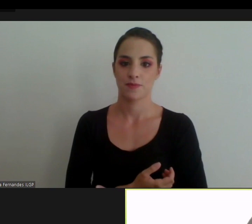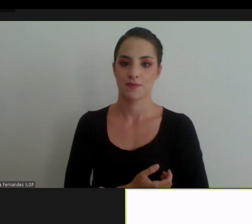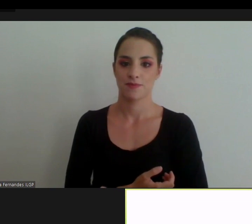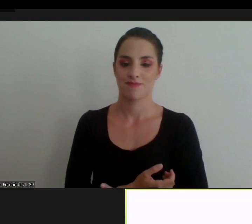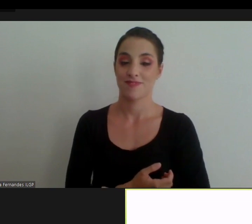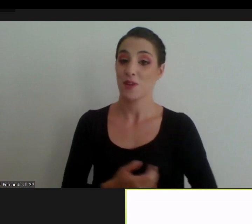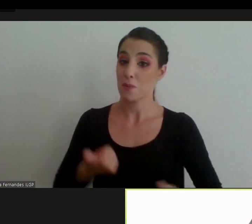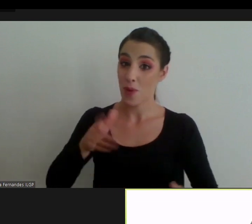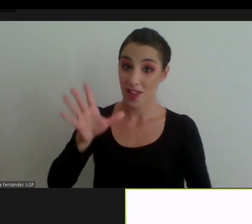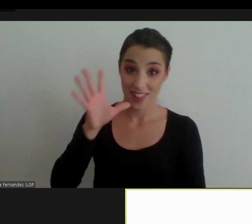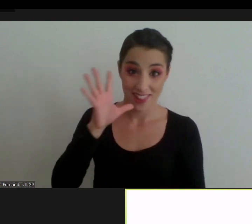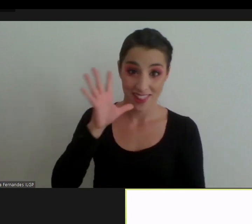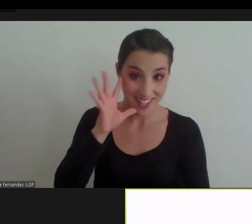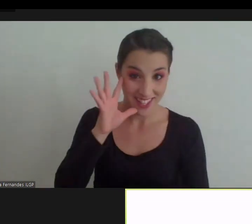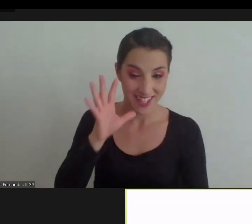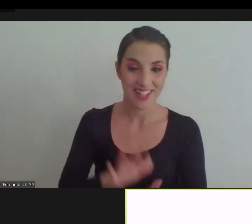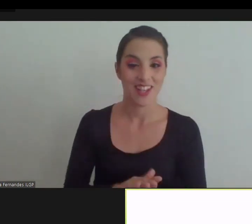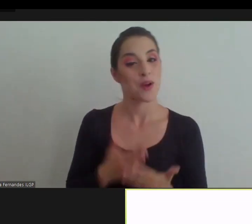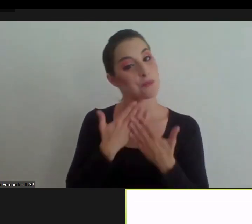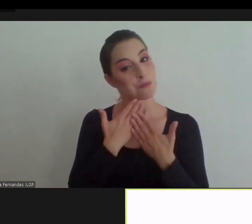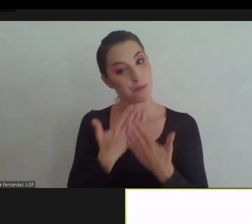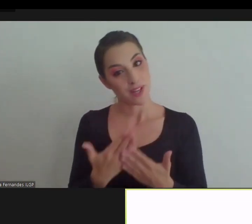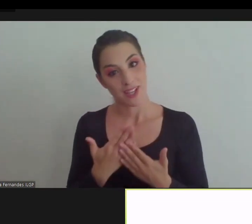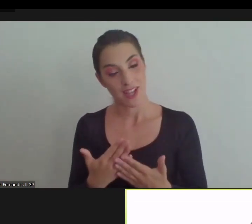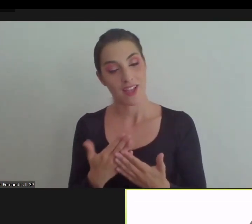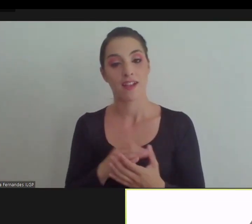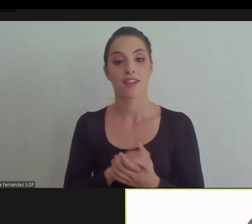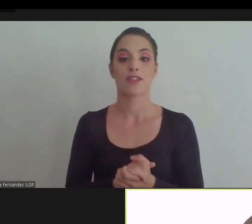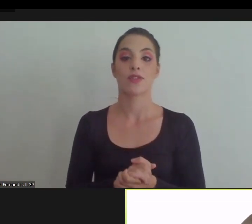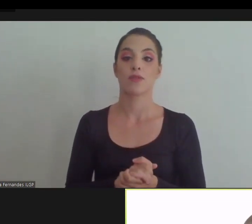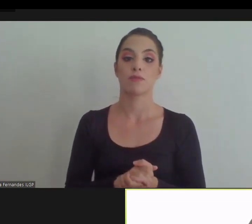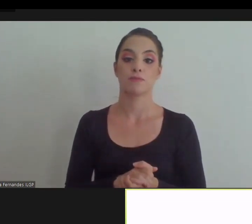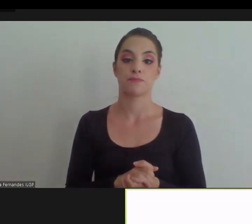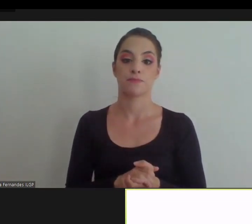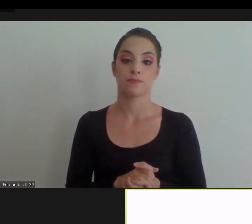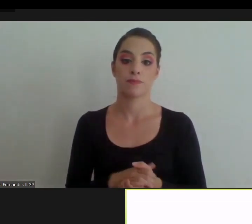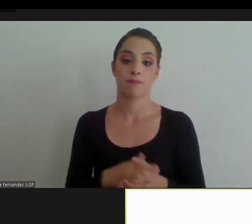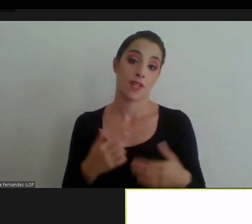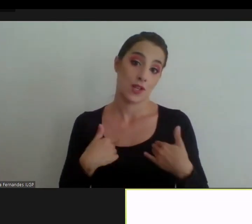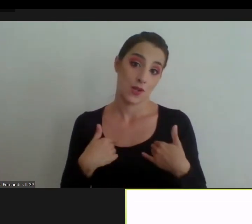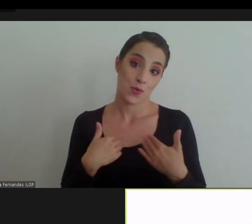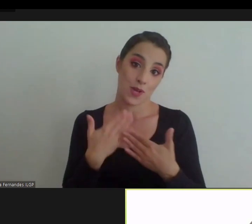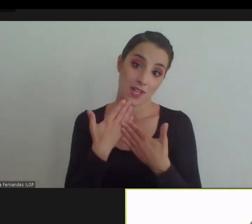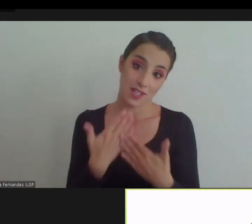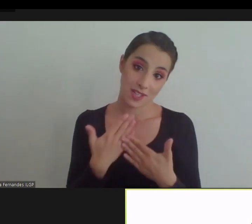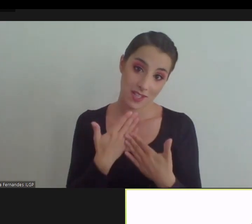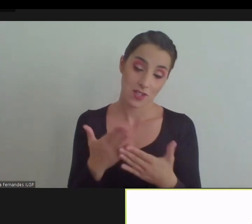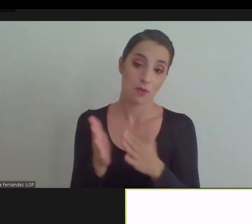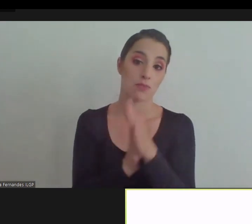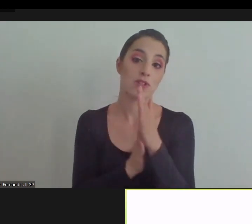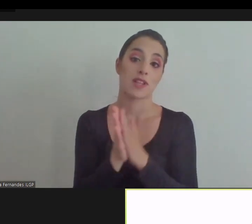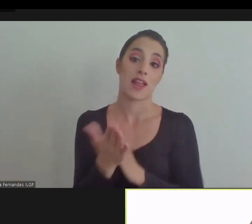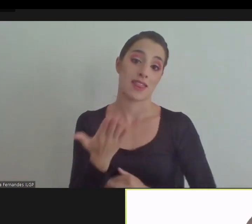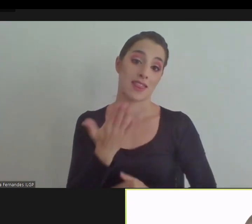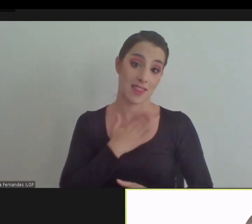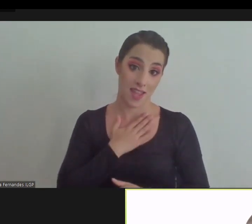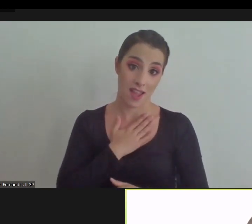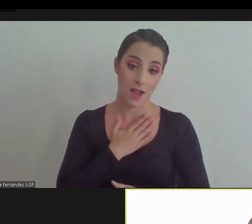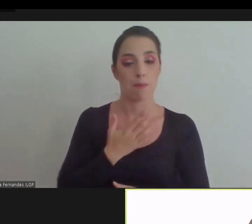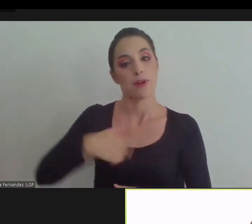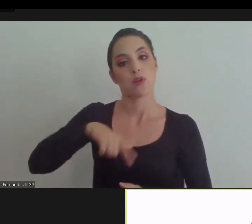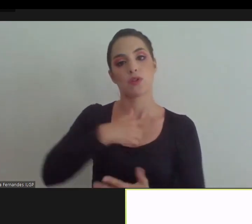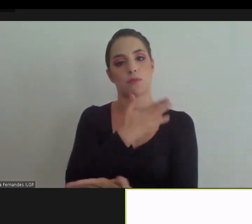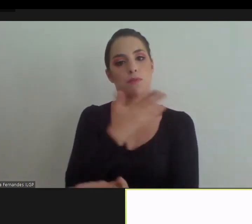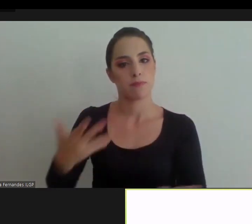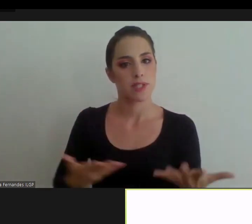Boa tarde, muito obrigado. Primeiro, devo agradecer a oportunidade que nos é dada para partilharmos a